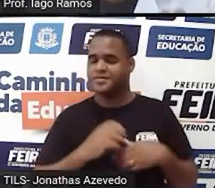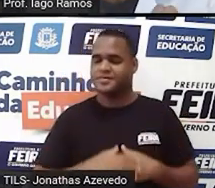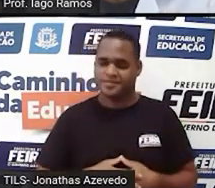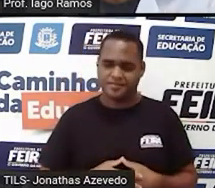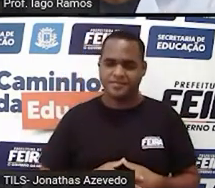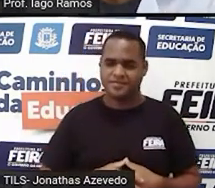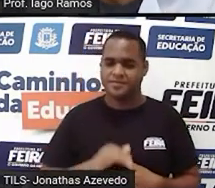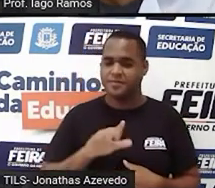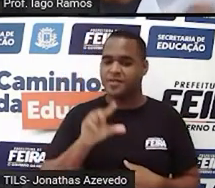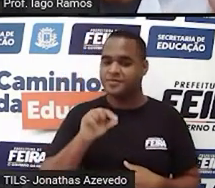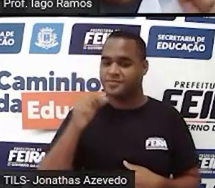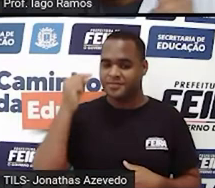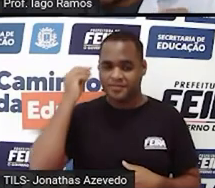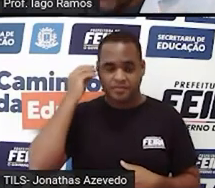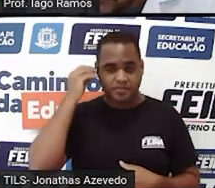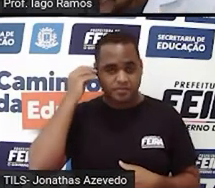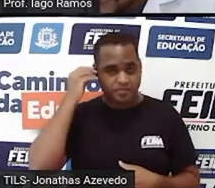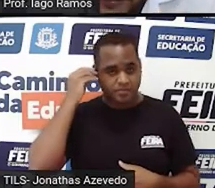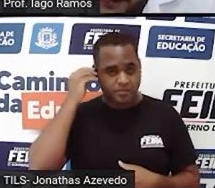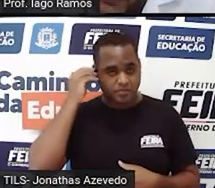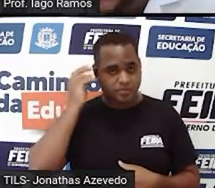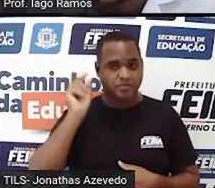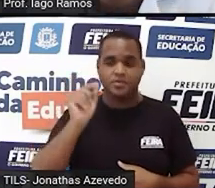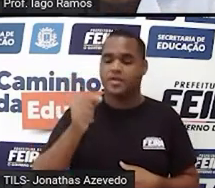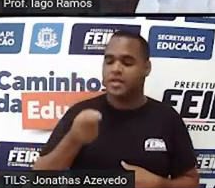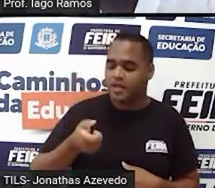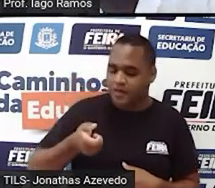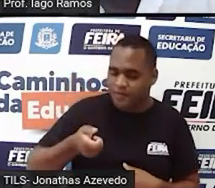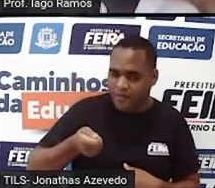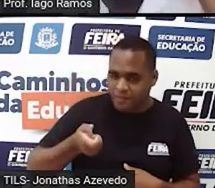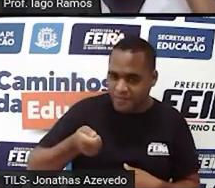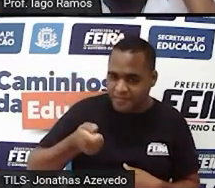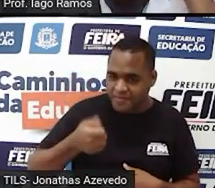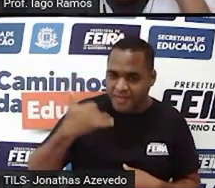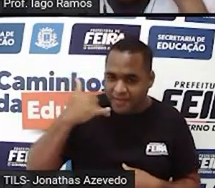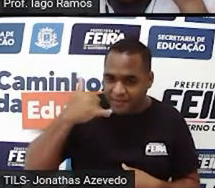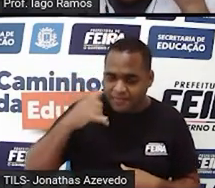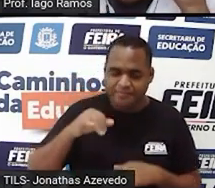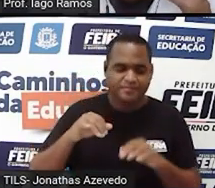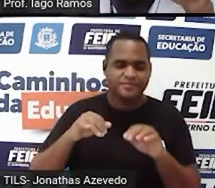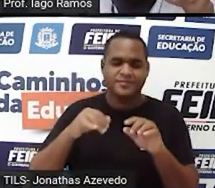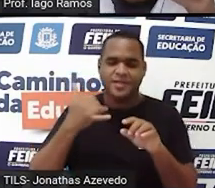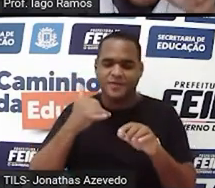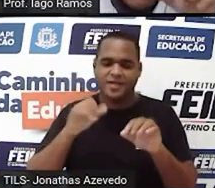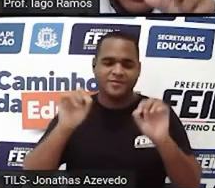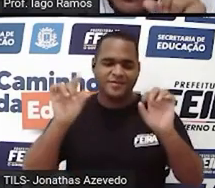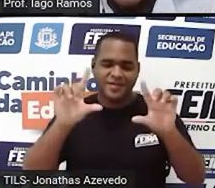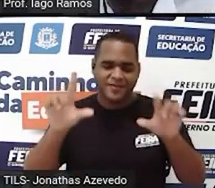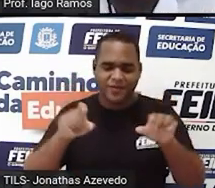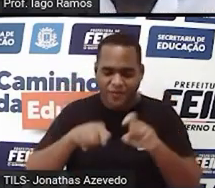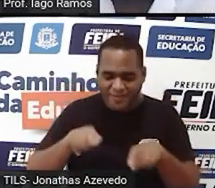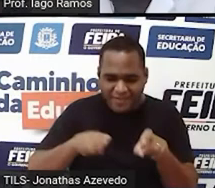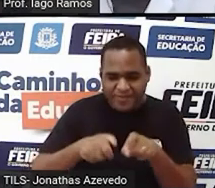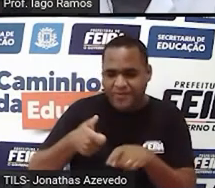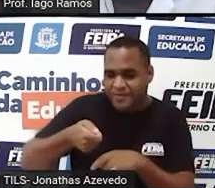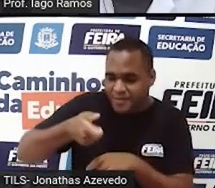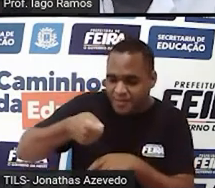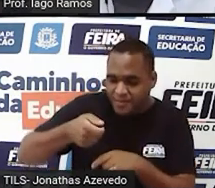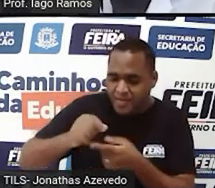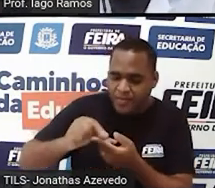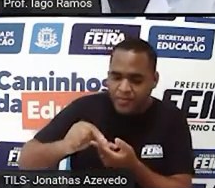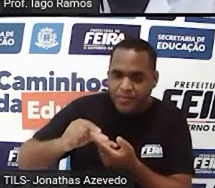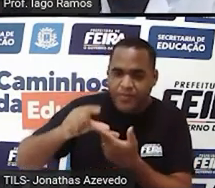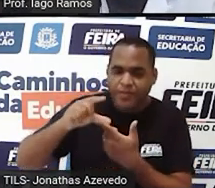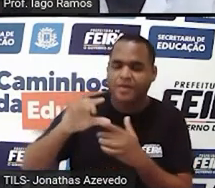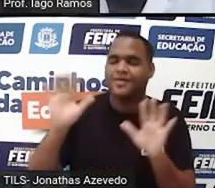só um detalhe que volume esse volume aqui não é o volume da TV que você tá assistindo a aula e